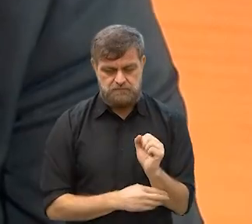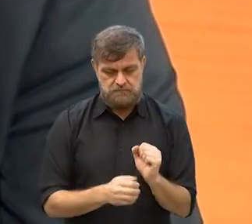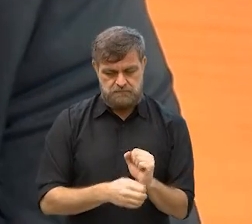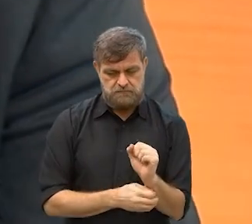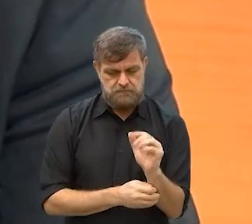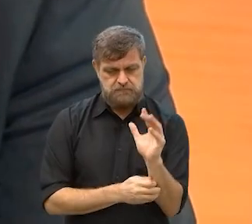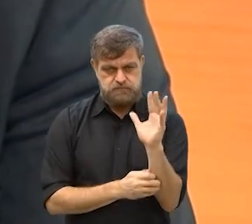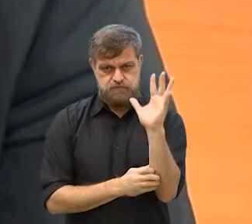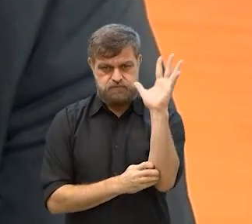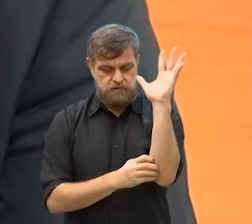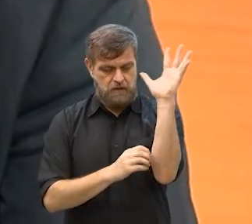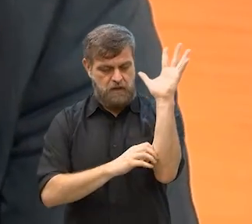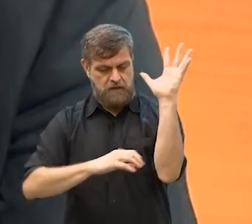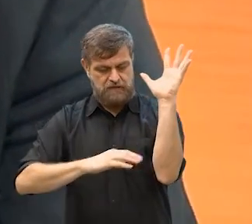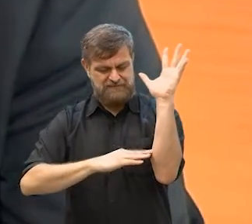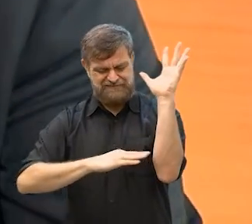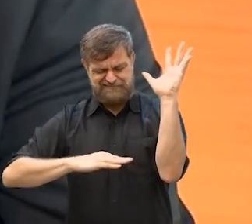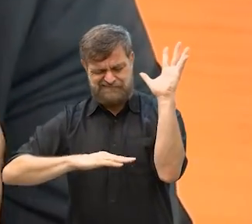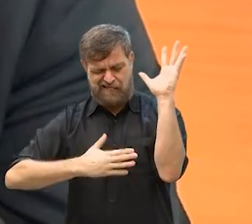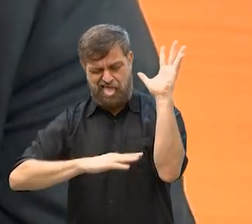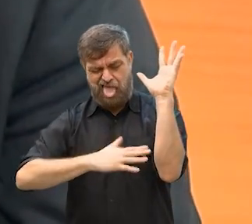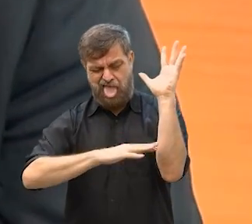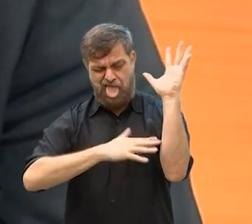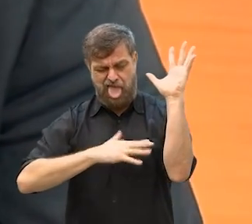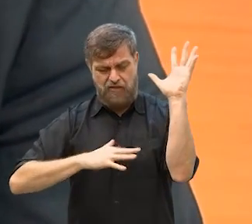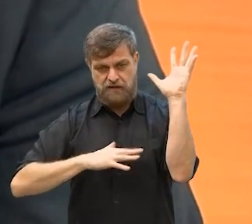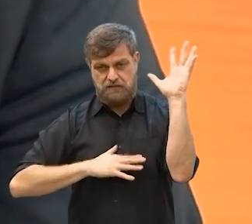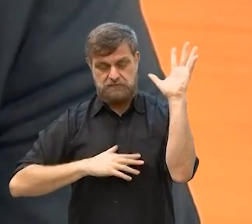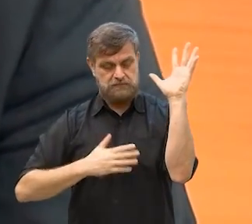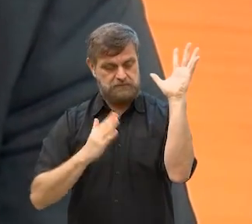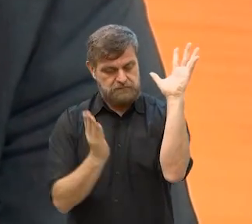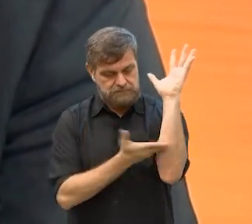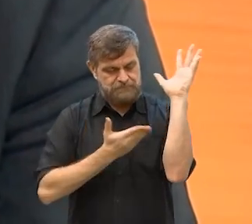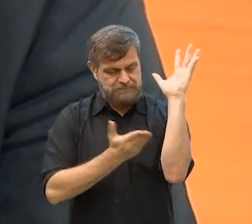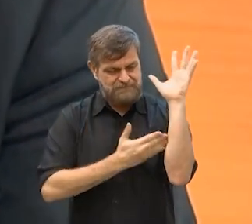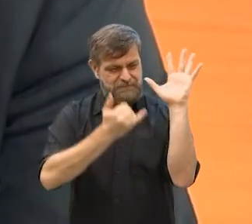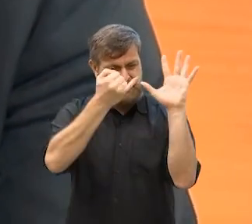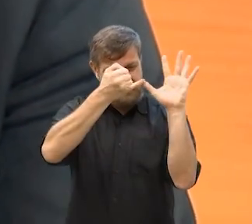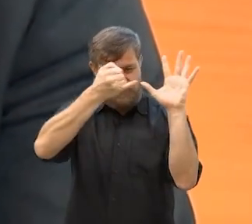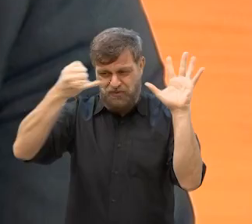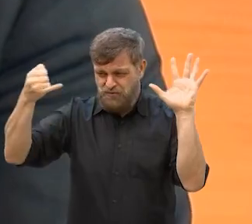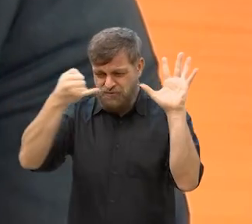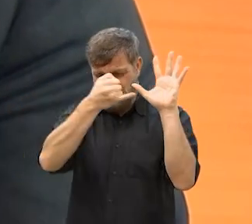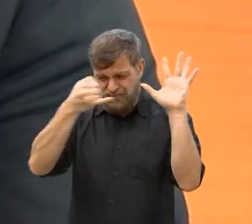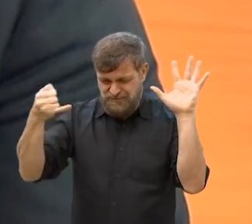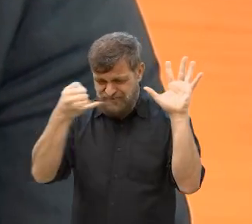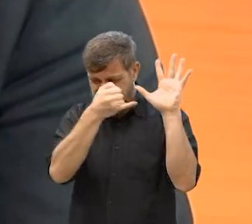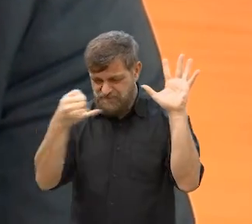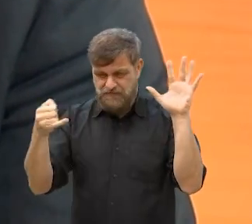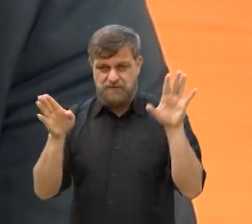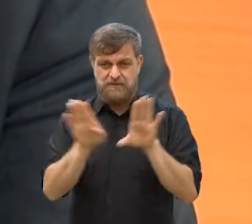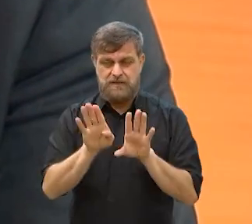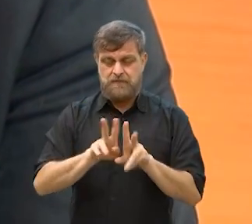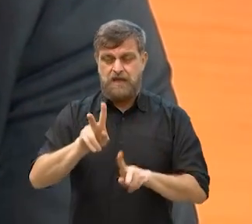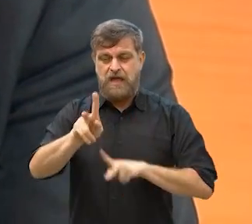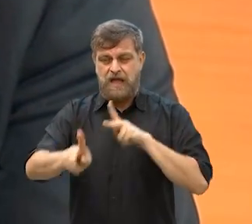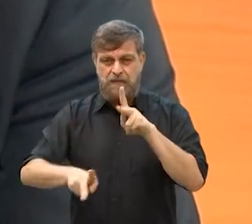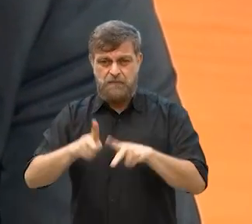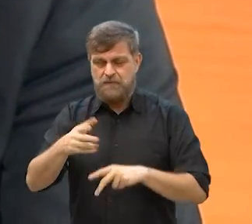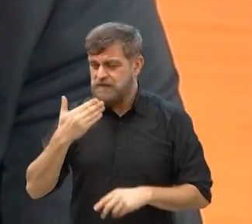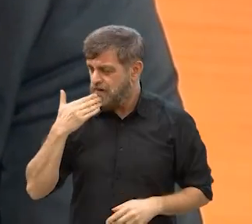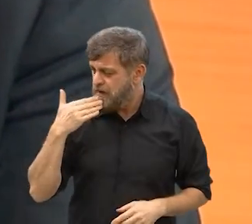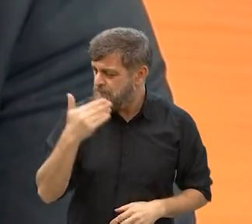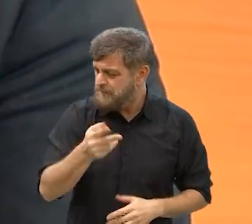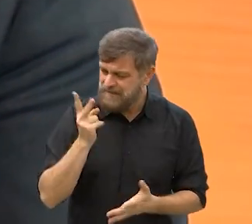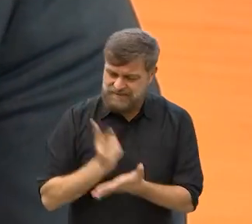a levantar o calçamento já está prejudicando a fiação. As demandas da população, elas